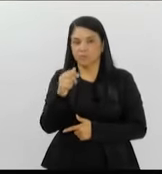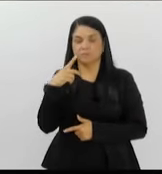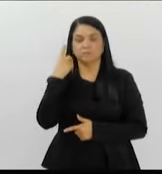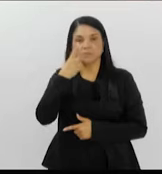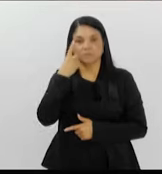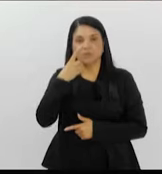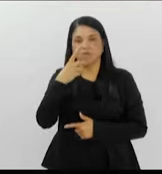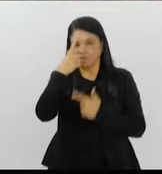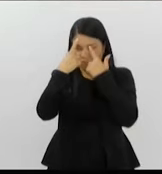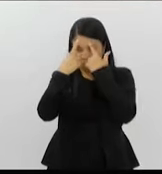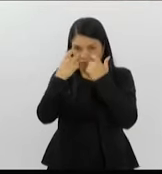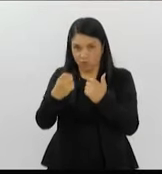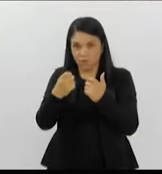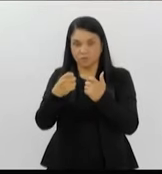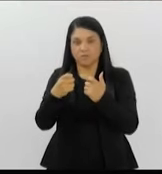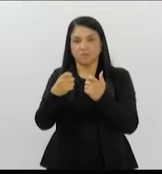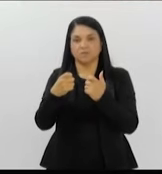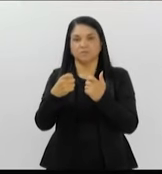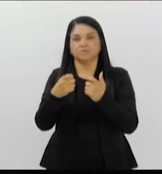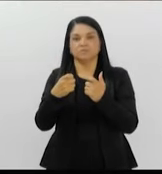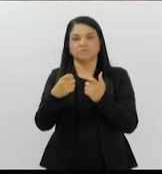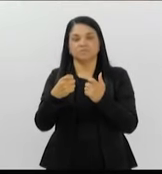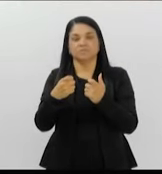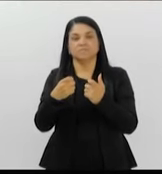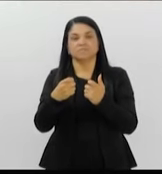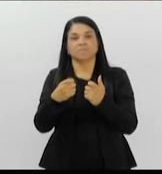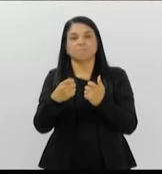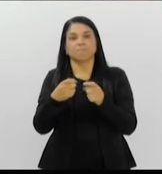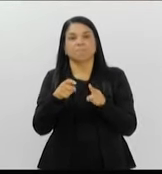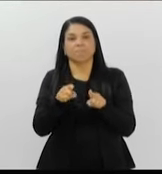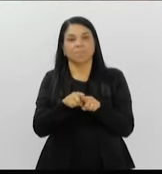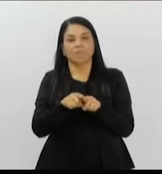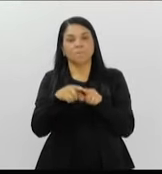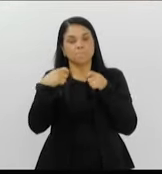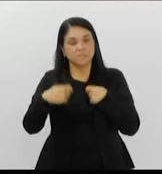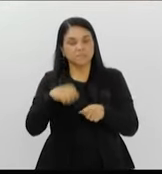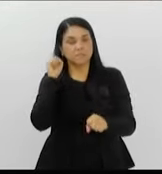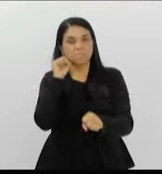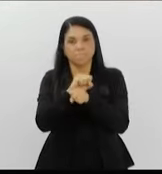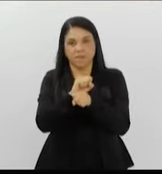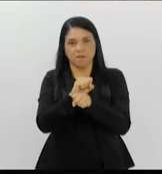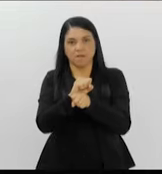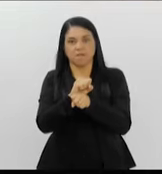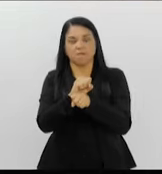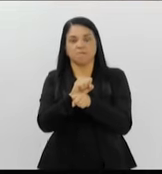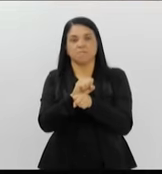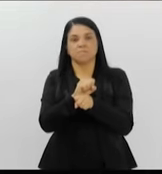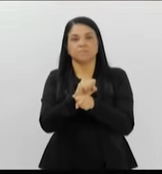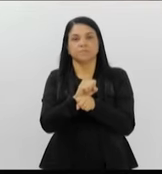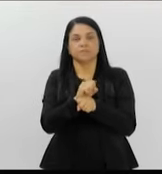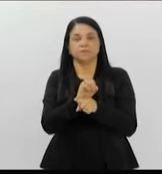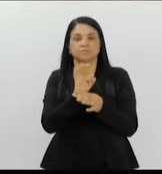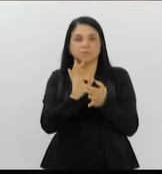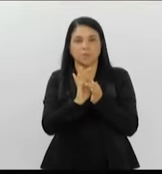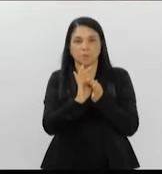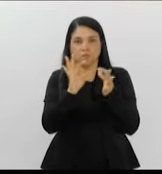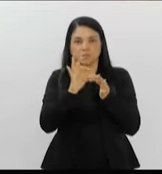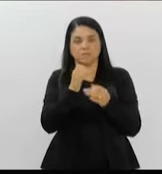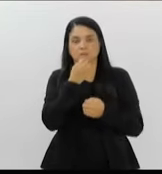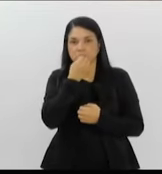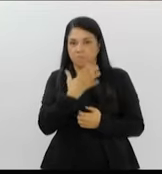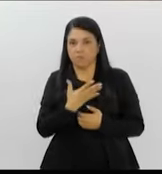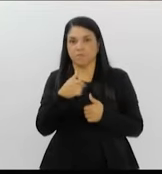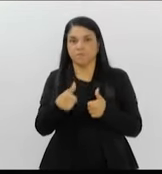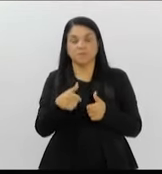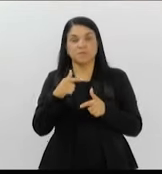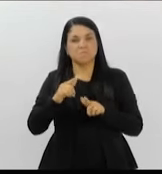violento, Rodrigo Amorim, reiteradamente violento, precisa ser freado pelo bem da nossa democracia. Não podemos permitir que